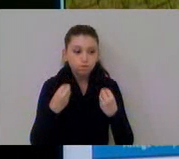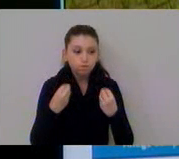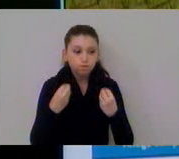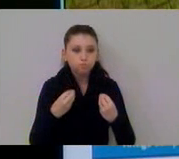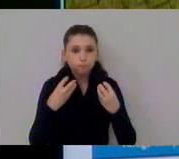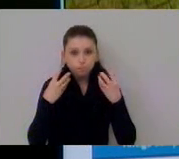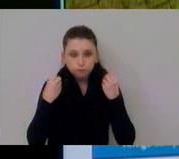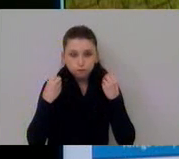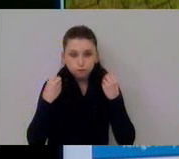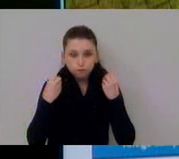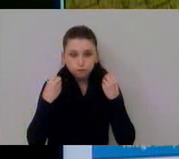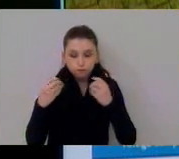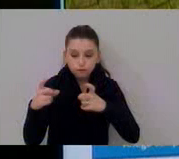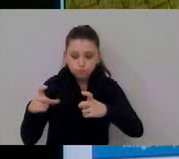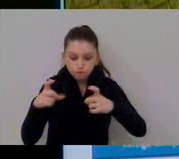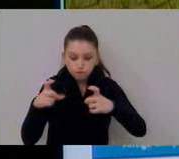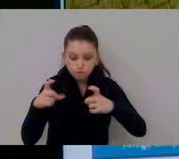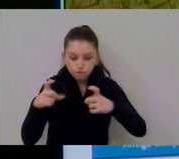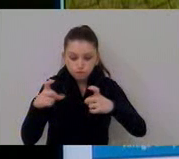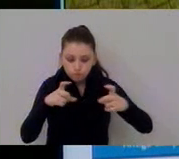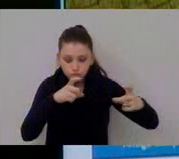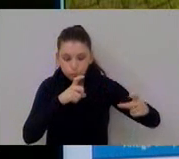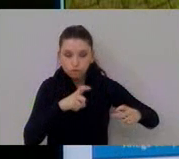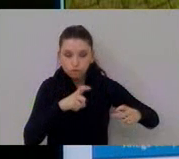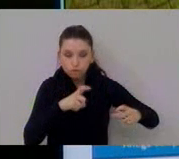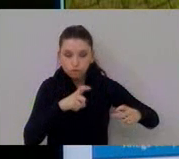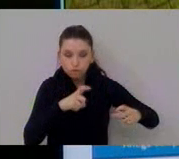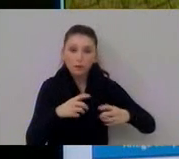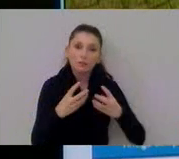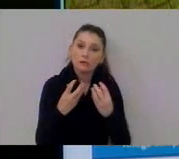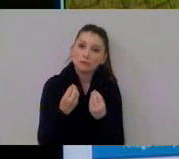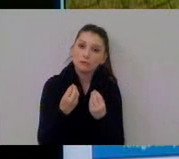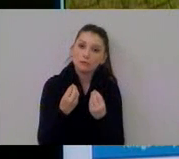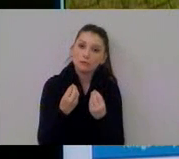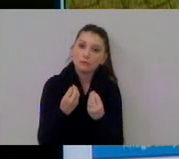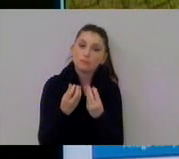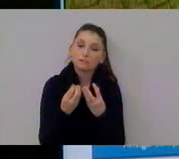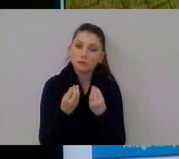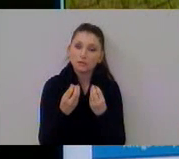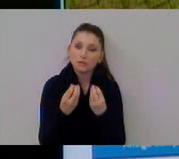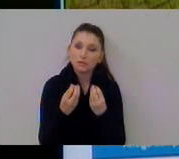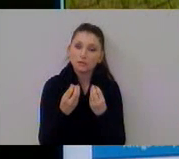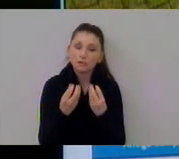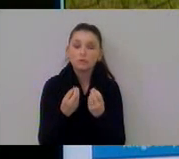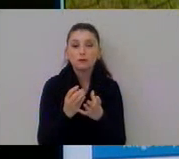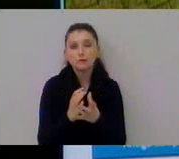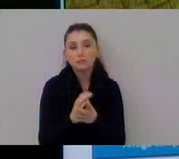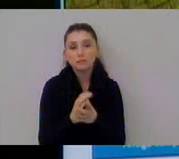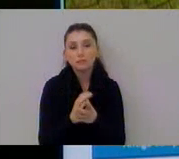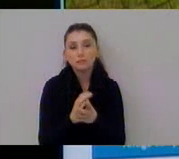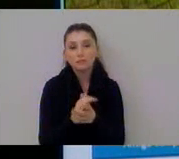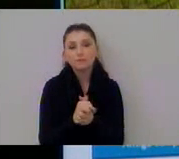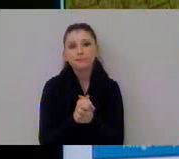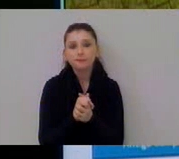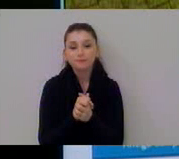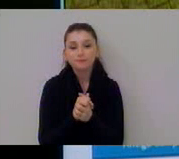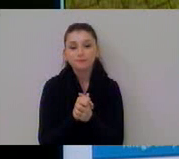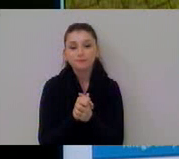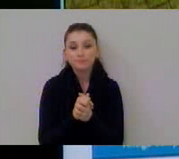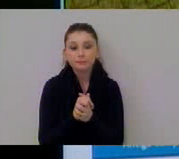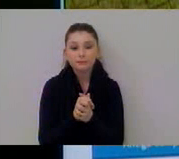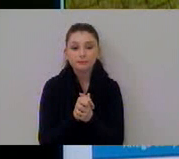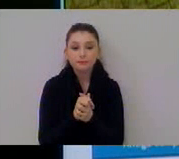complicado, é bem difícil. E esse espaço é uma pena, porque